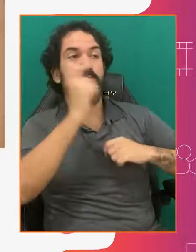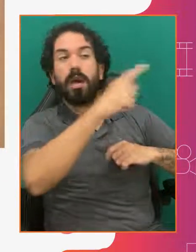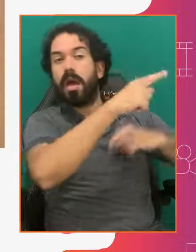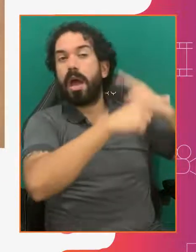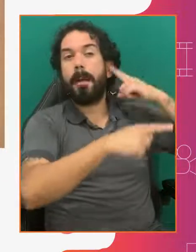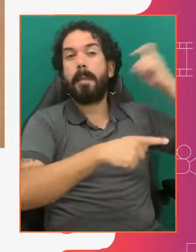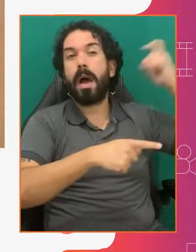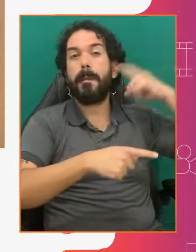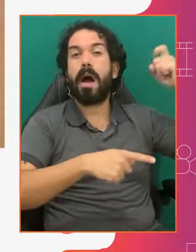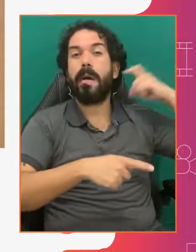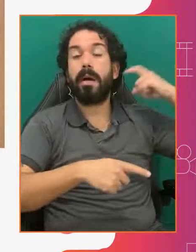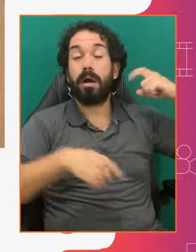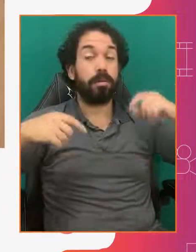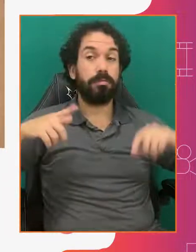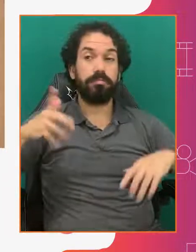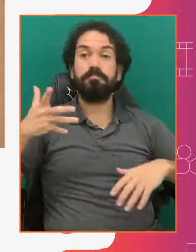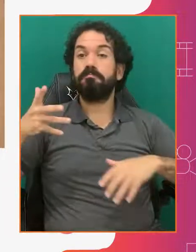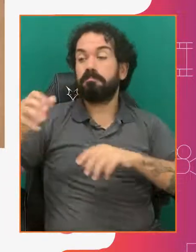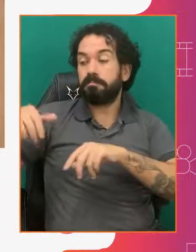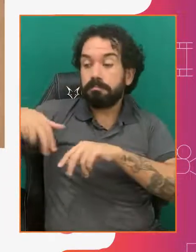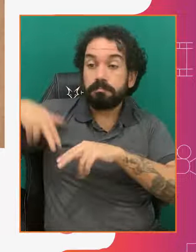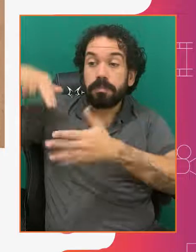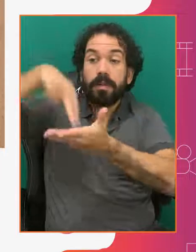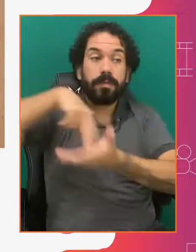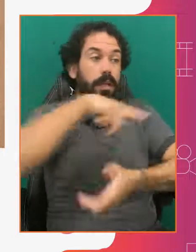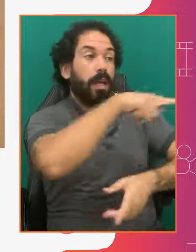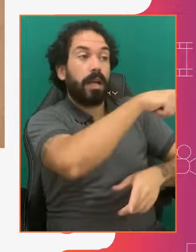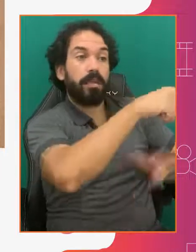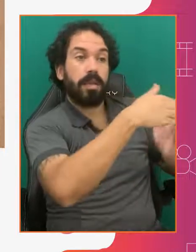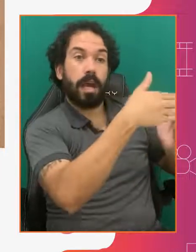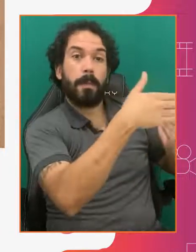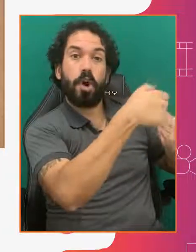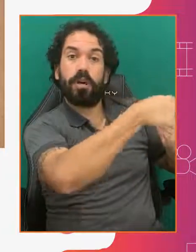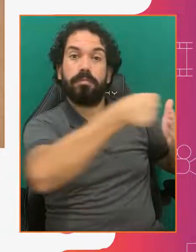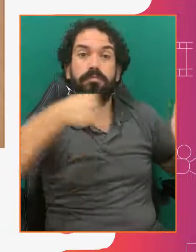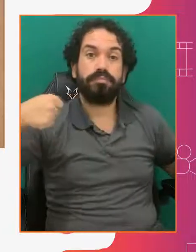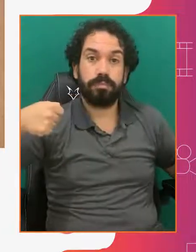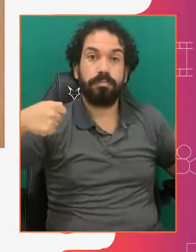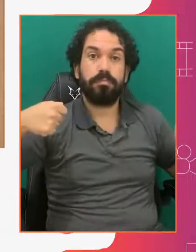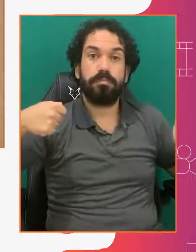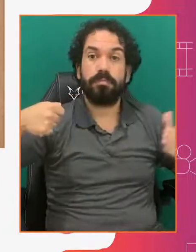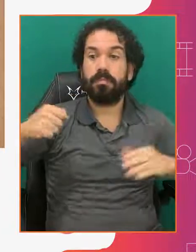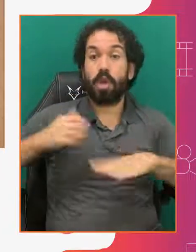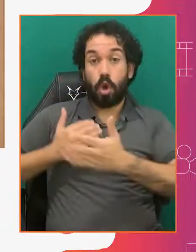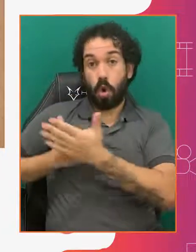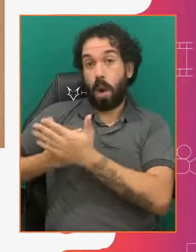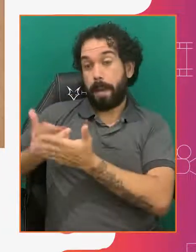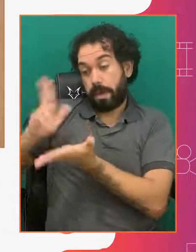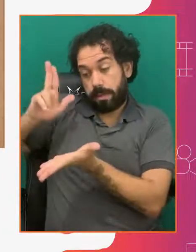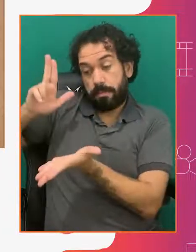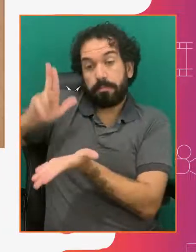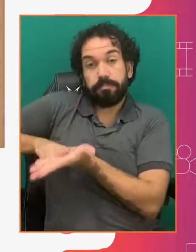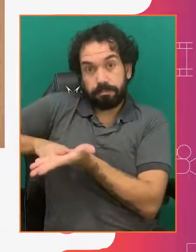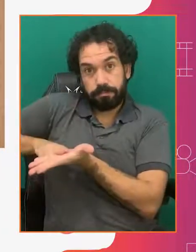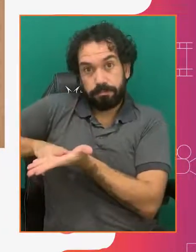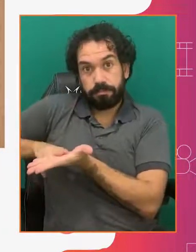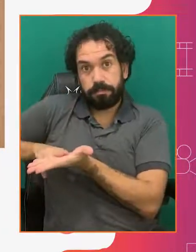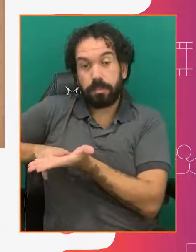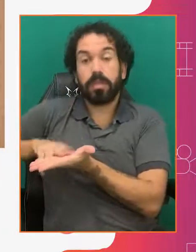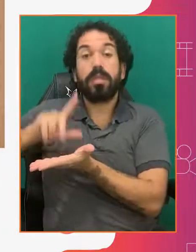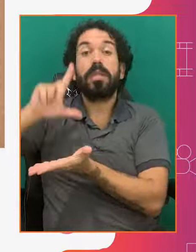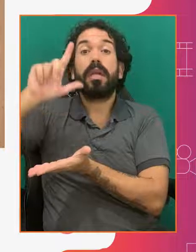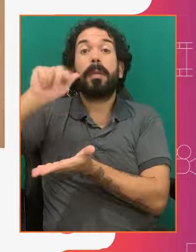campainha toca e ele se levanta para abrir a porta. A primeira pose é ele deitado,